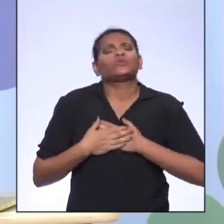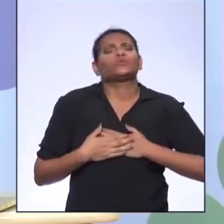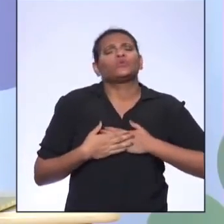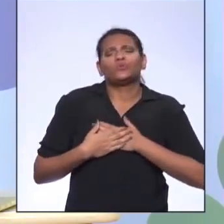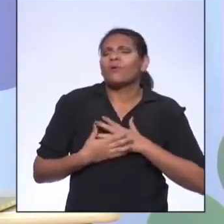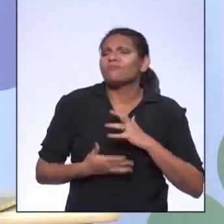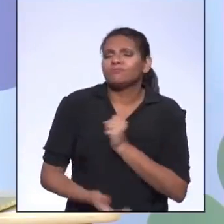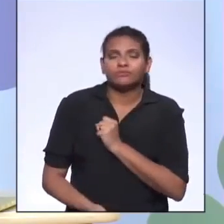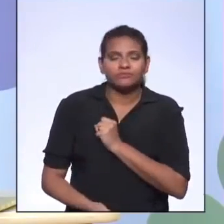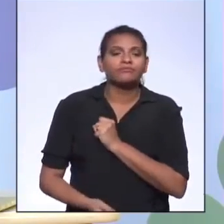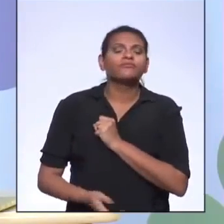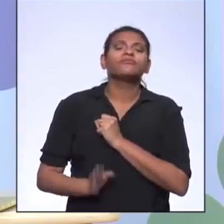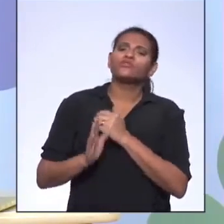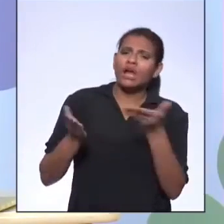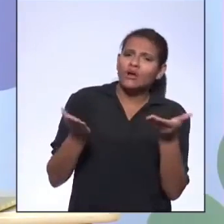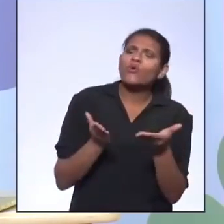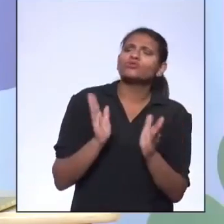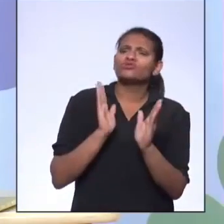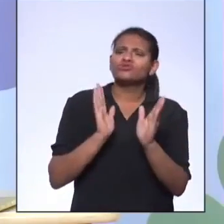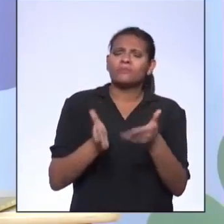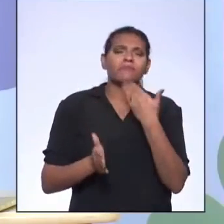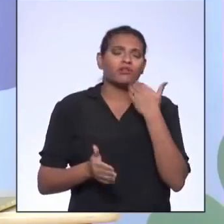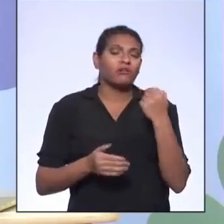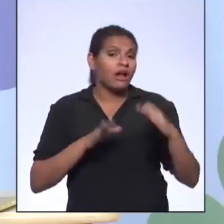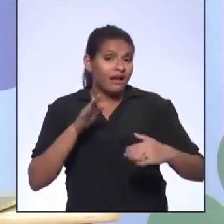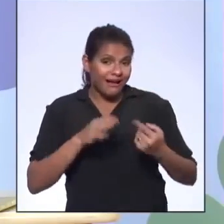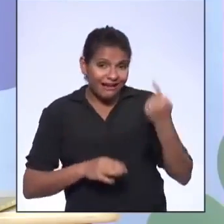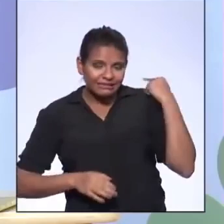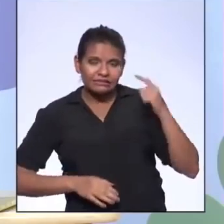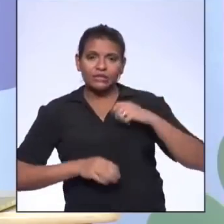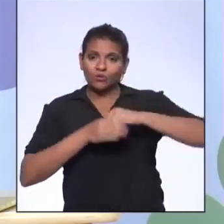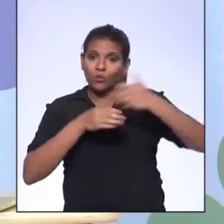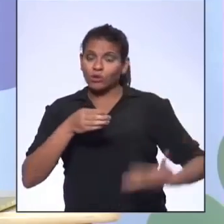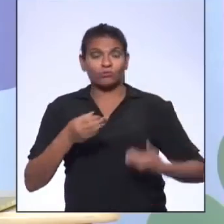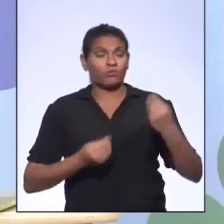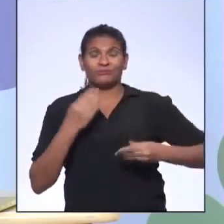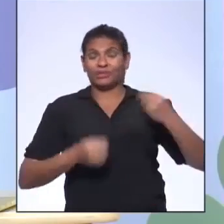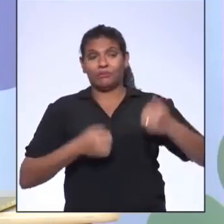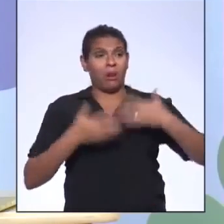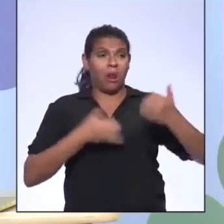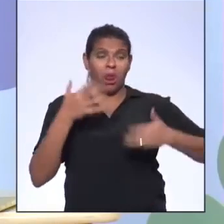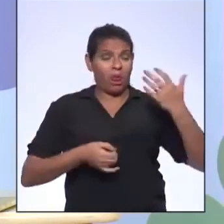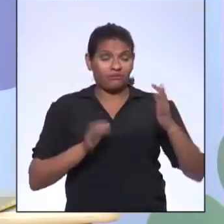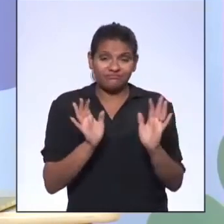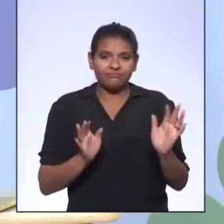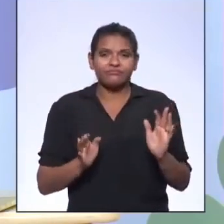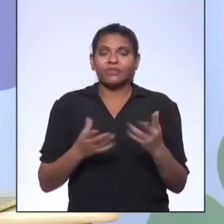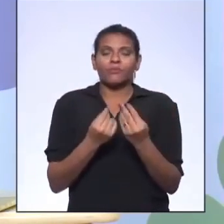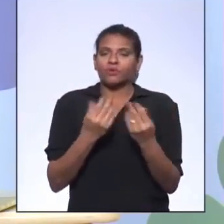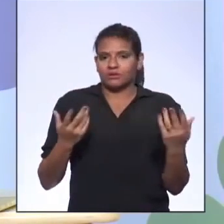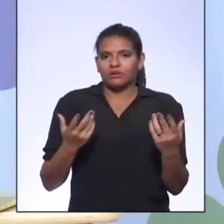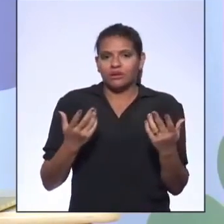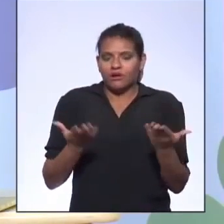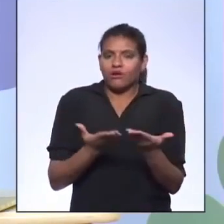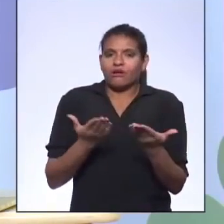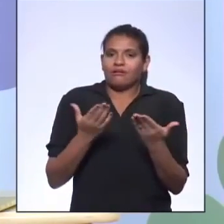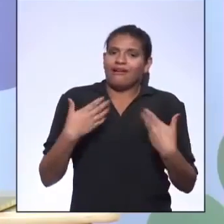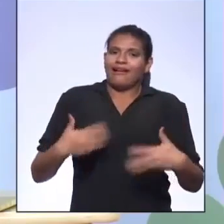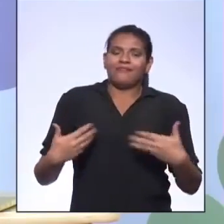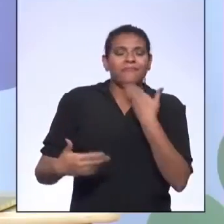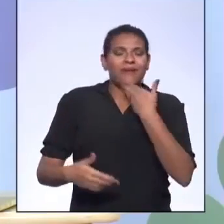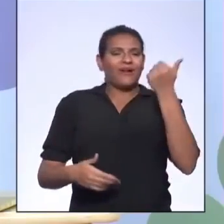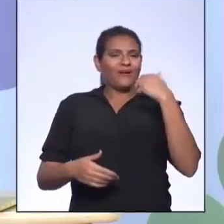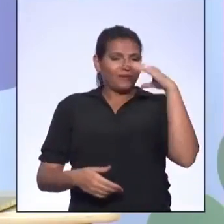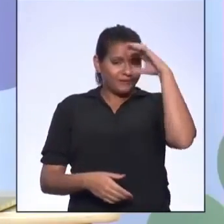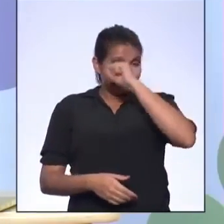agora ela falou, não, tá melhor, eu já entendi. Então é isso, a gente está aqui, gente, para aprender, tá? Então nós estamos aprendendo juntos, eu e vocês aí do outro